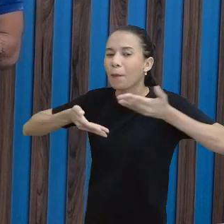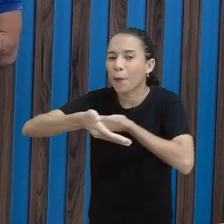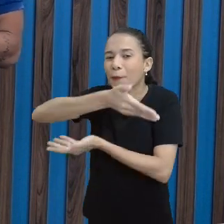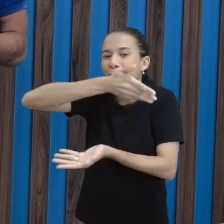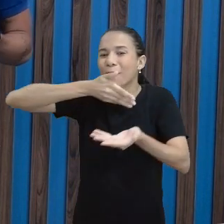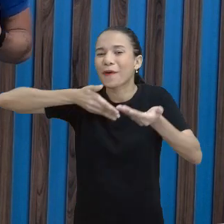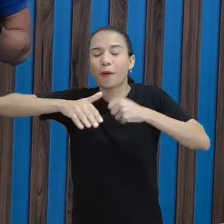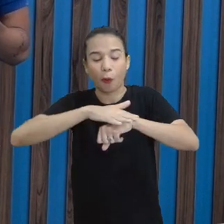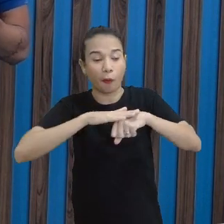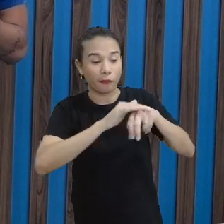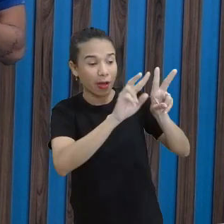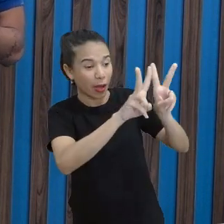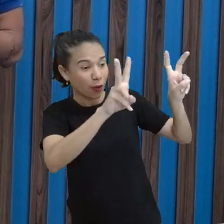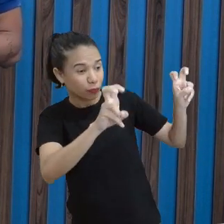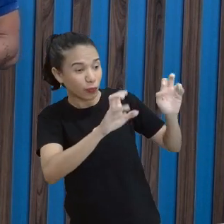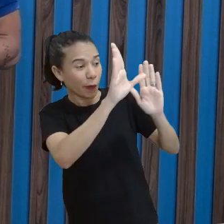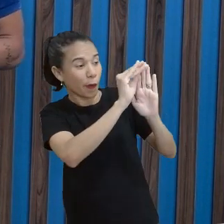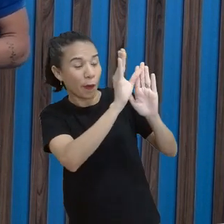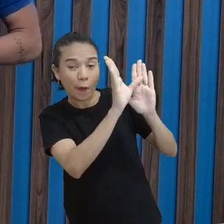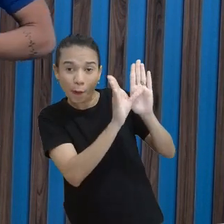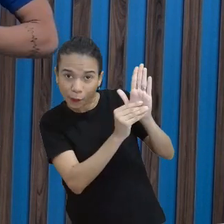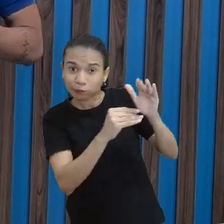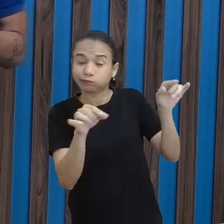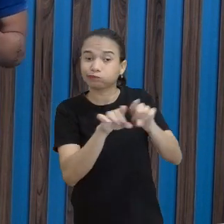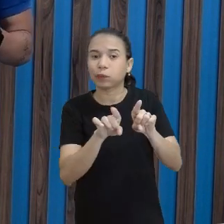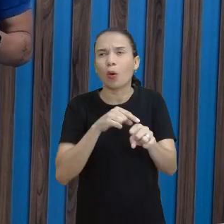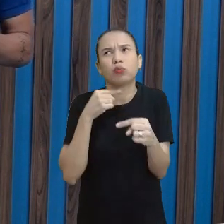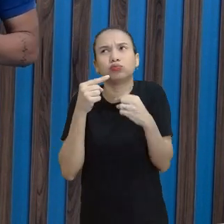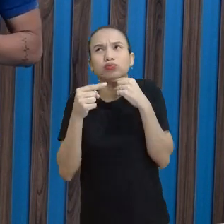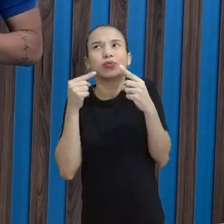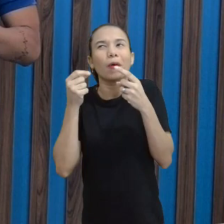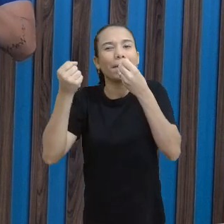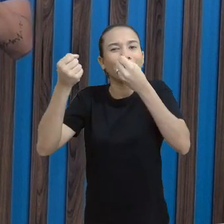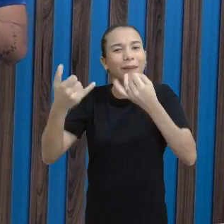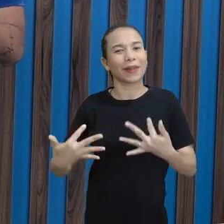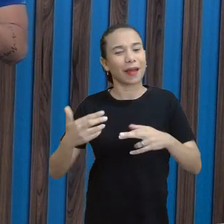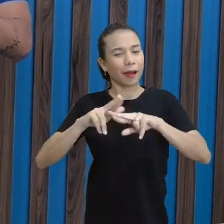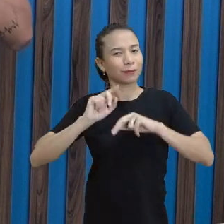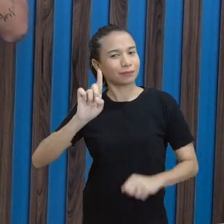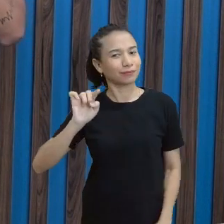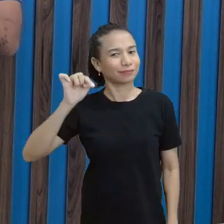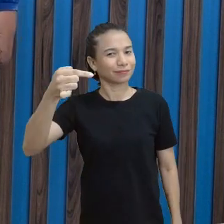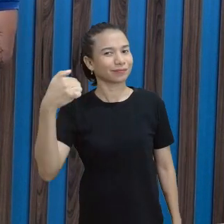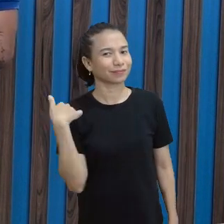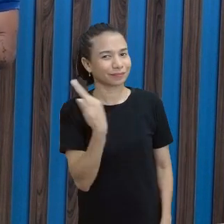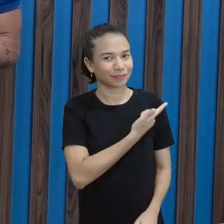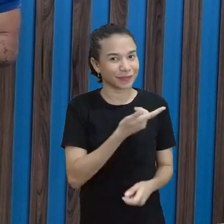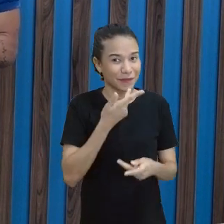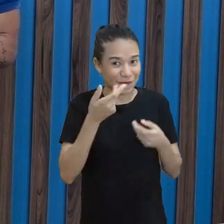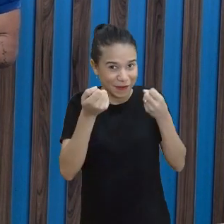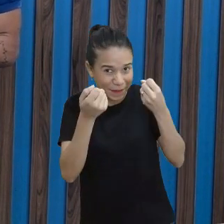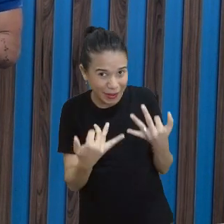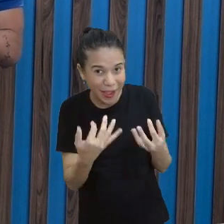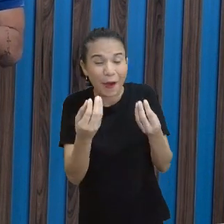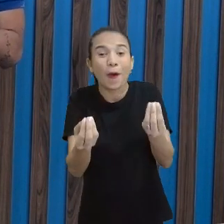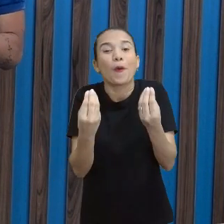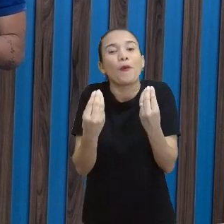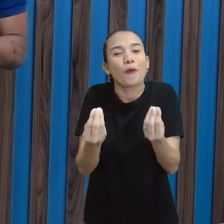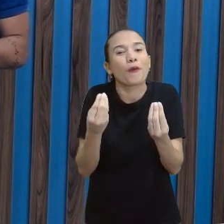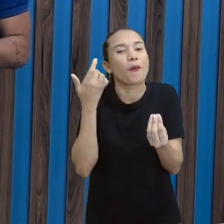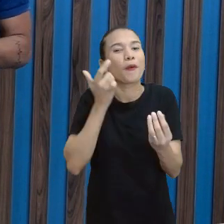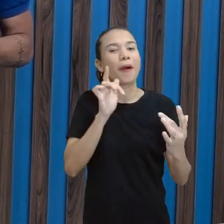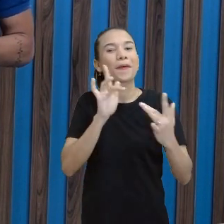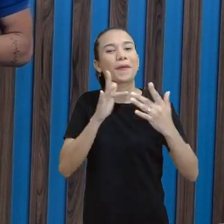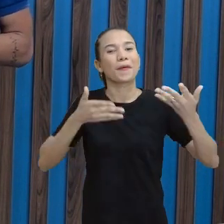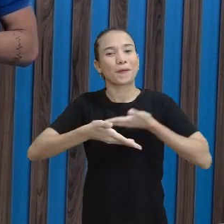falar o que vocês sabem sobre esse conteúdo, tirar dúvidas. Daqui a pouco eu vou contar como é que vocês podem fazer isso,